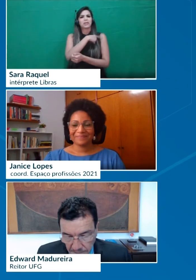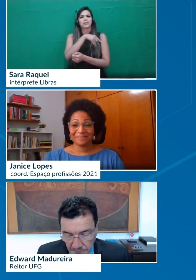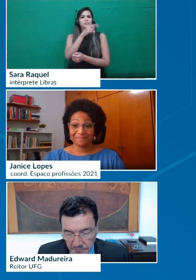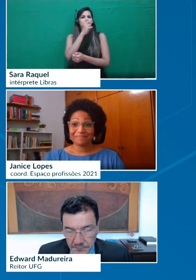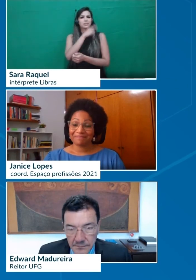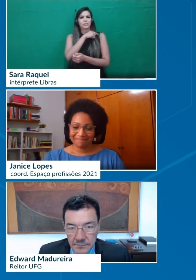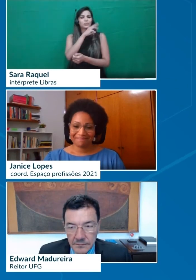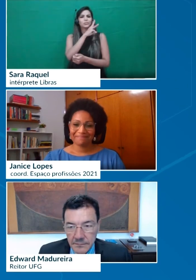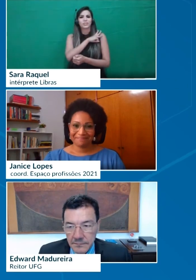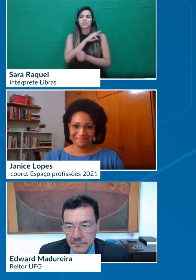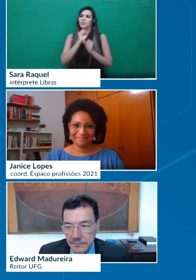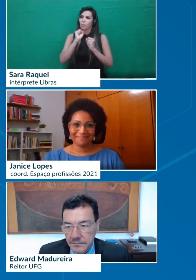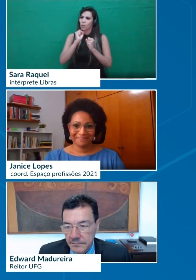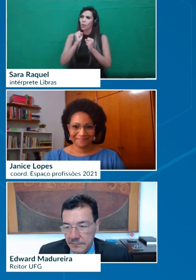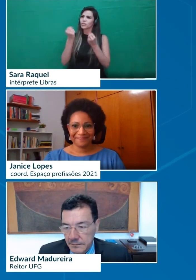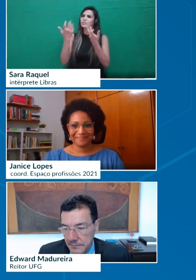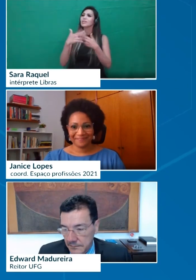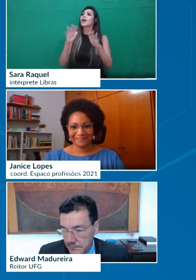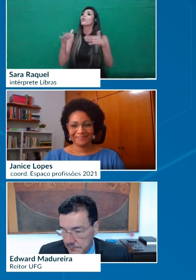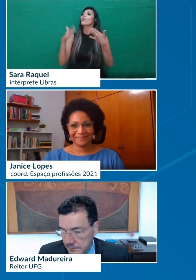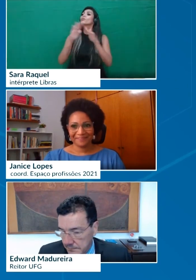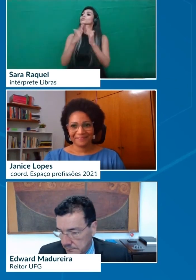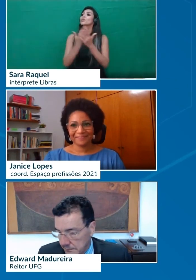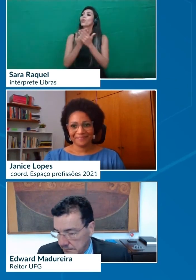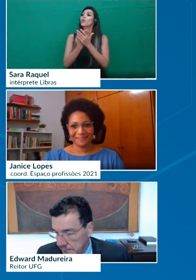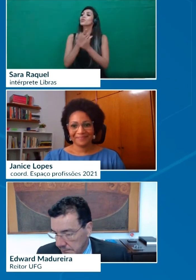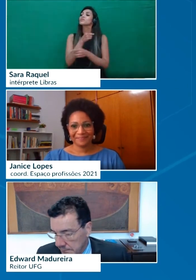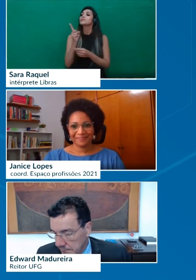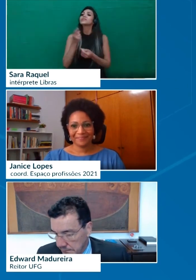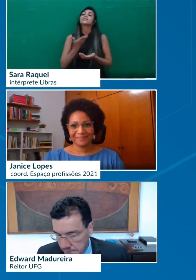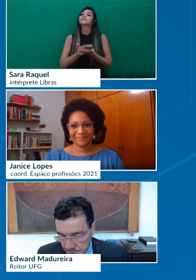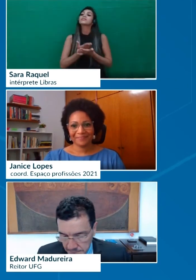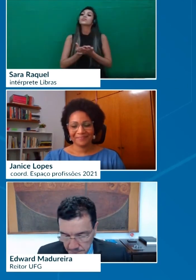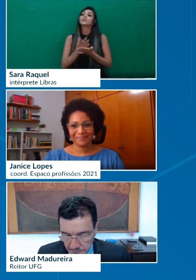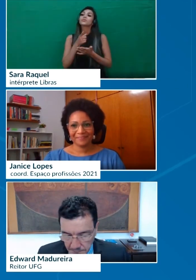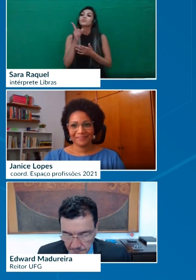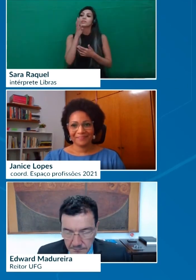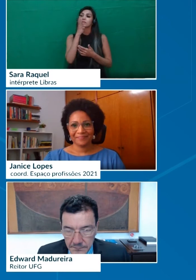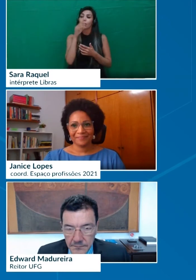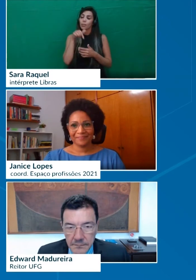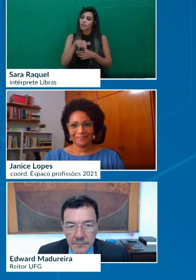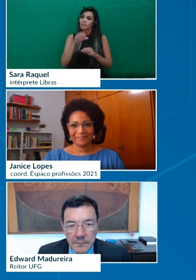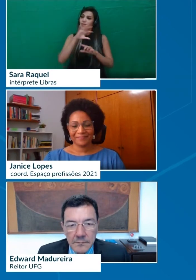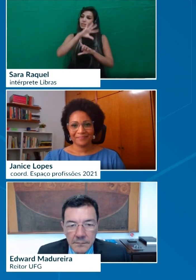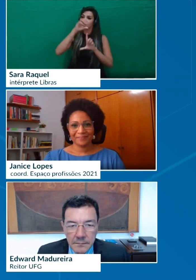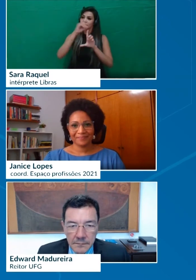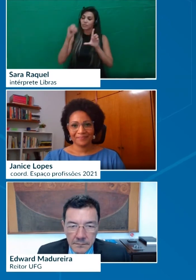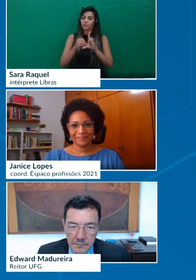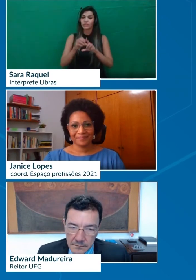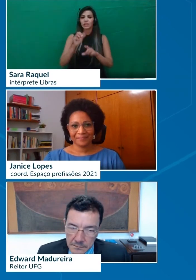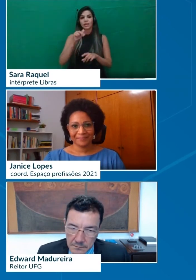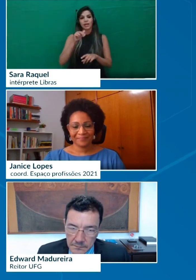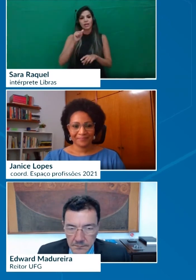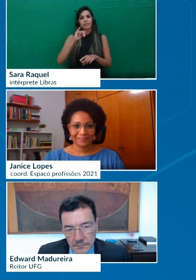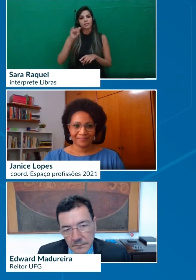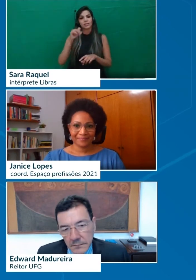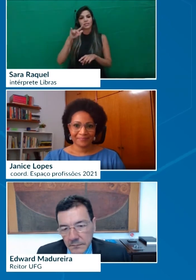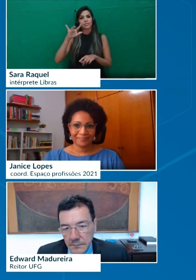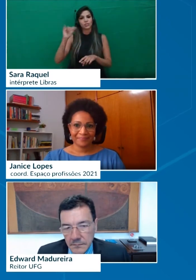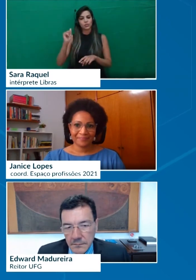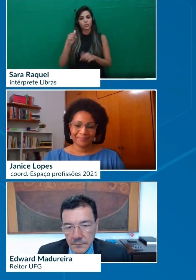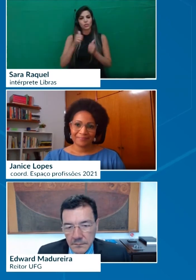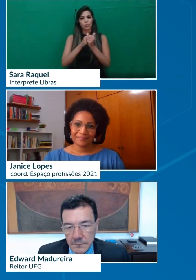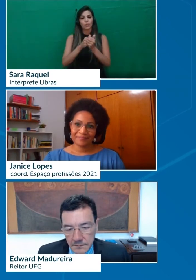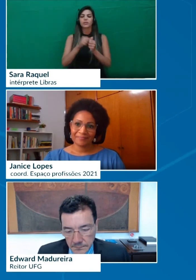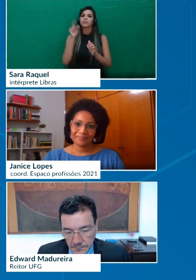escola né, que estão acompanhando aqui a nossa programação. A Ana Júlia também está acompanhando e até fez uma pergunta.